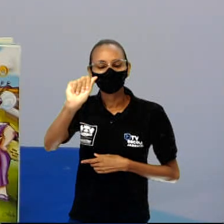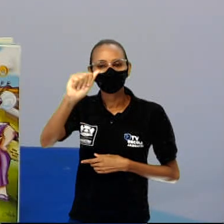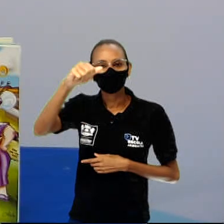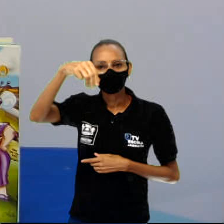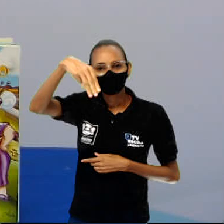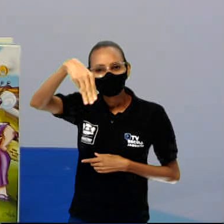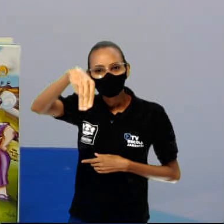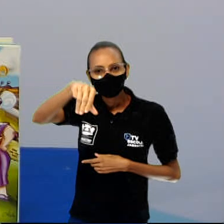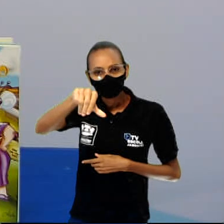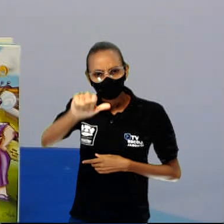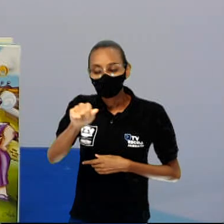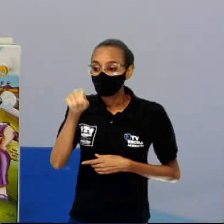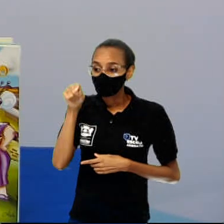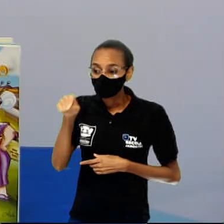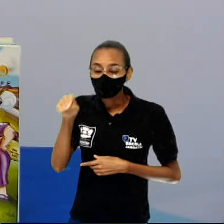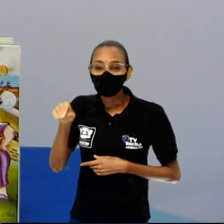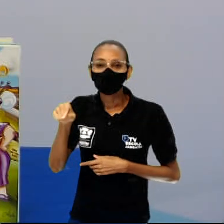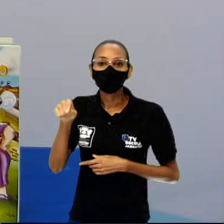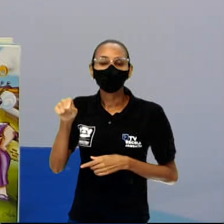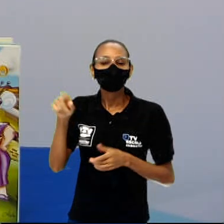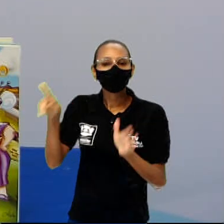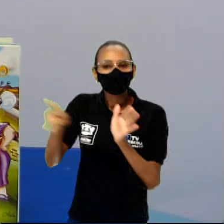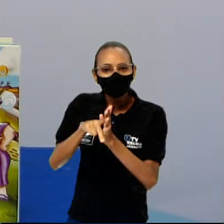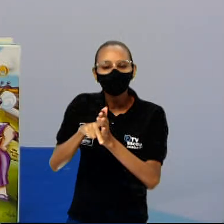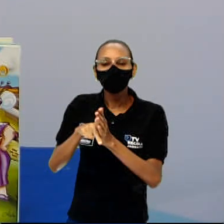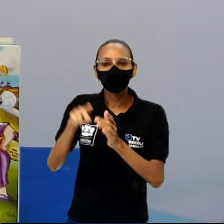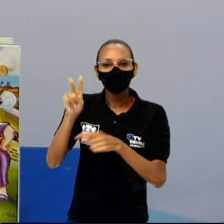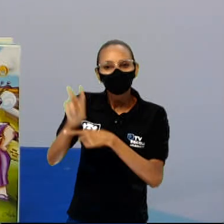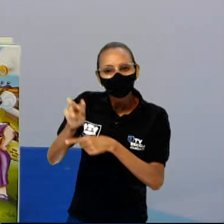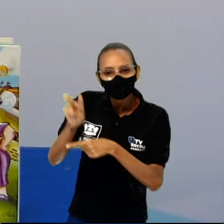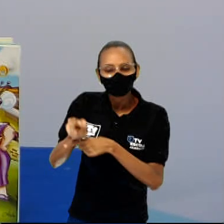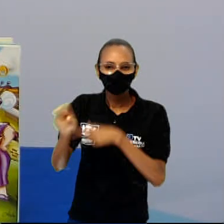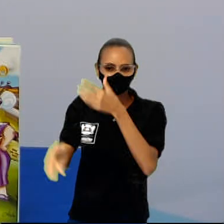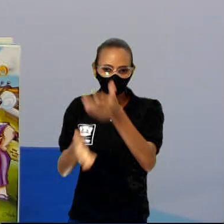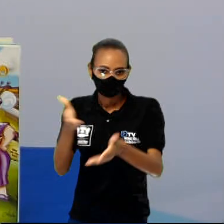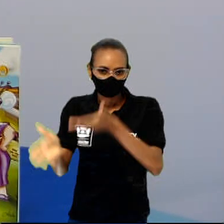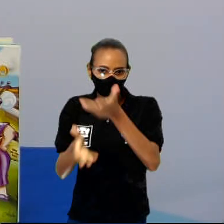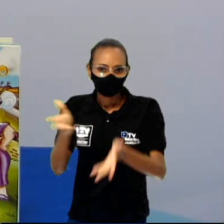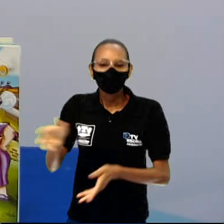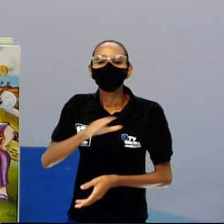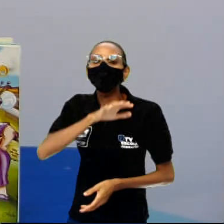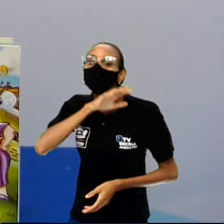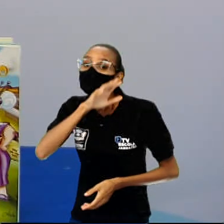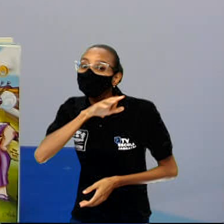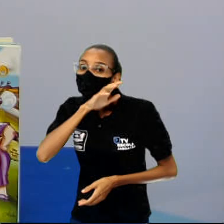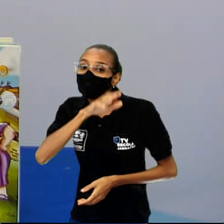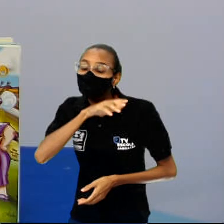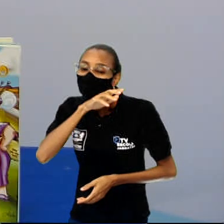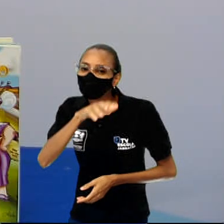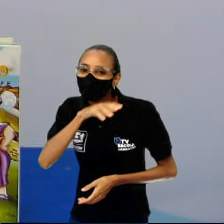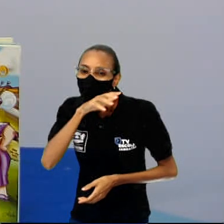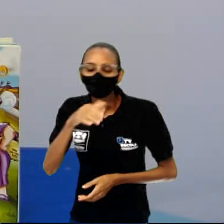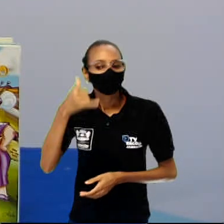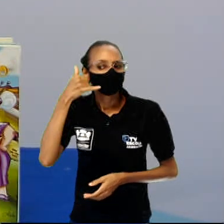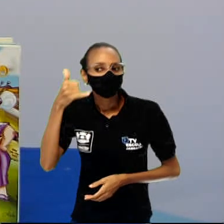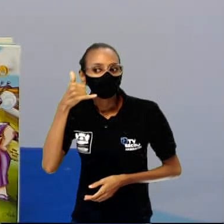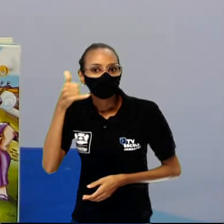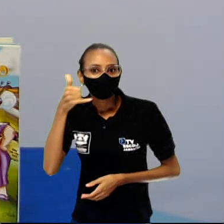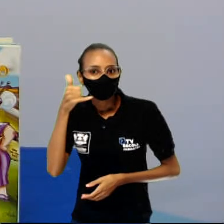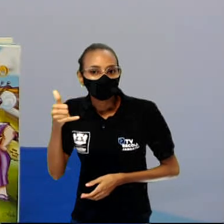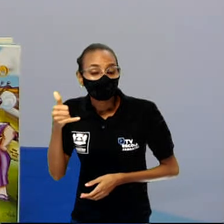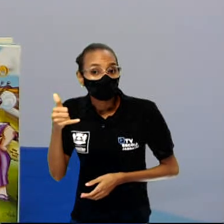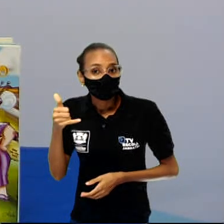havia animais sendo maltratados. Uma denúncia anônima. Só a gente aqui sabe que foi uma denúncia, né? Aí fizeram uma denúncia no